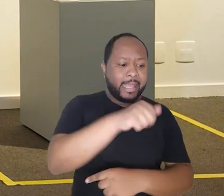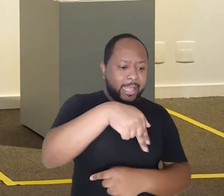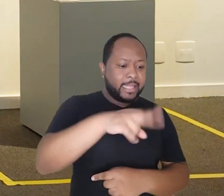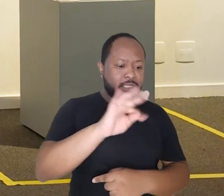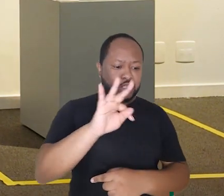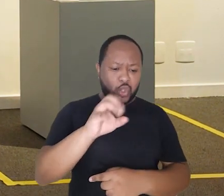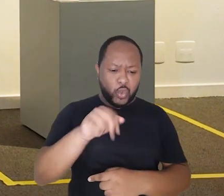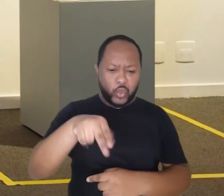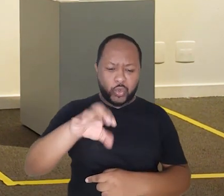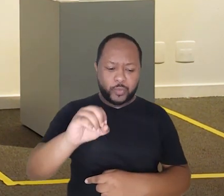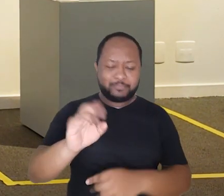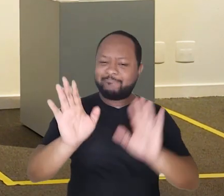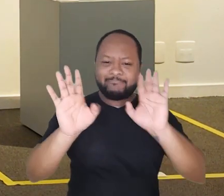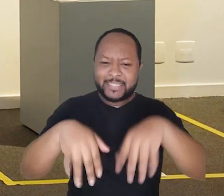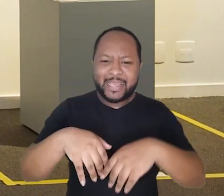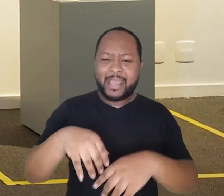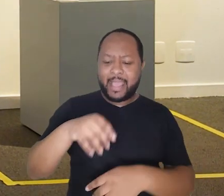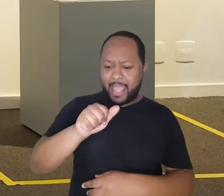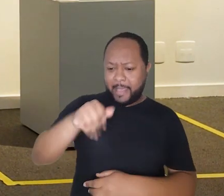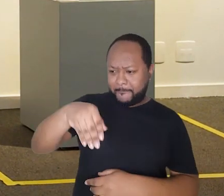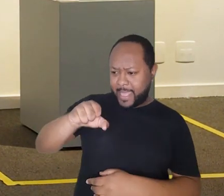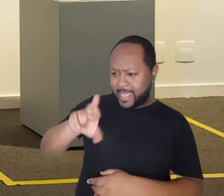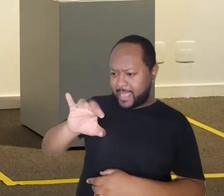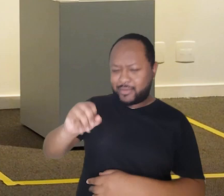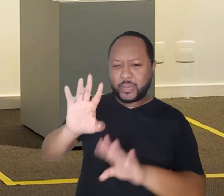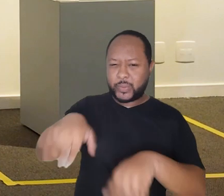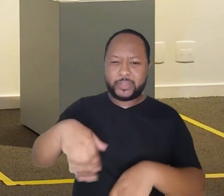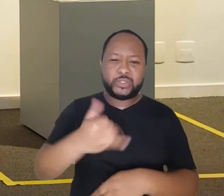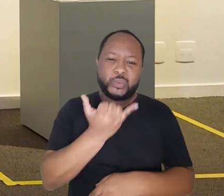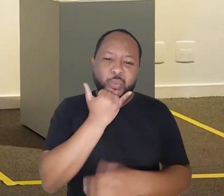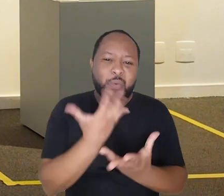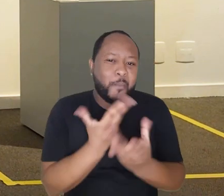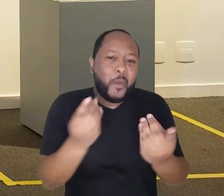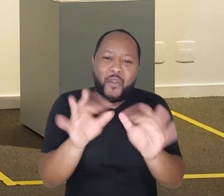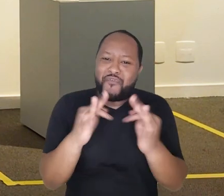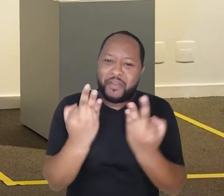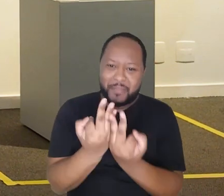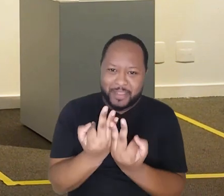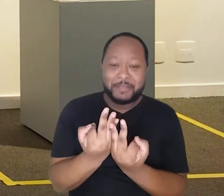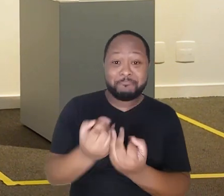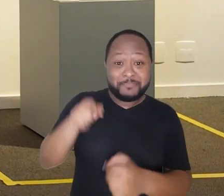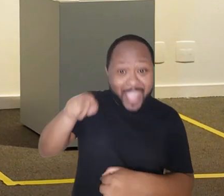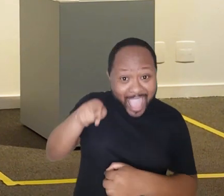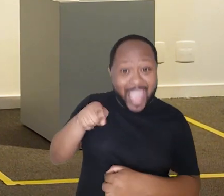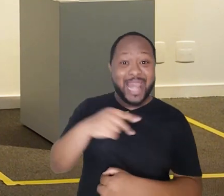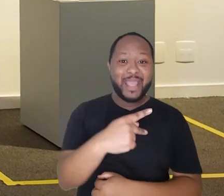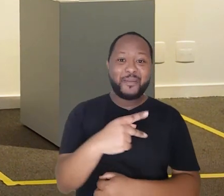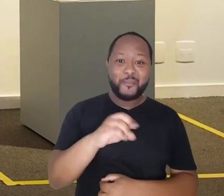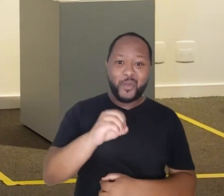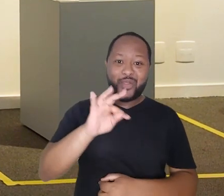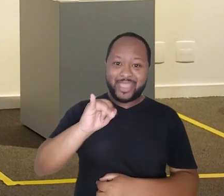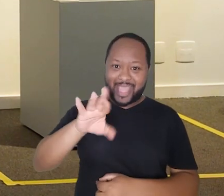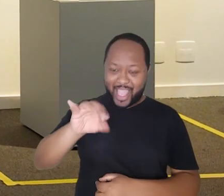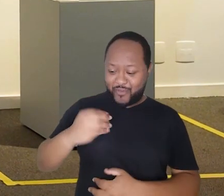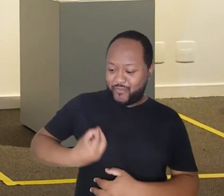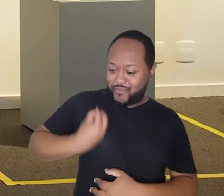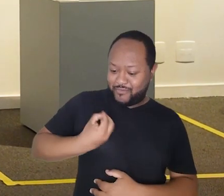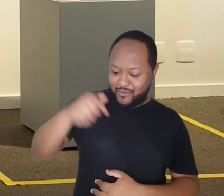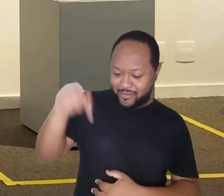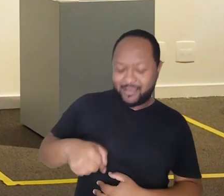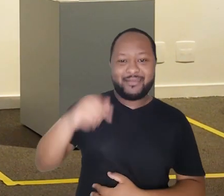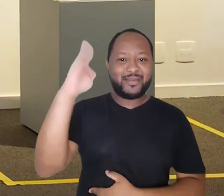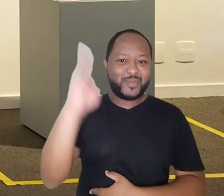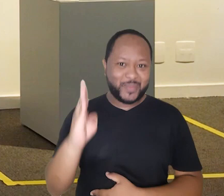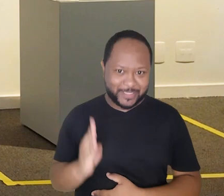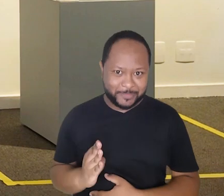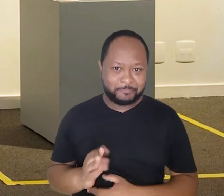Poteiro, confundi os nomes já, é muita família, o Antônio Poteiro viveu aqui no Brasil. Tem uma realidade que o Antônio Poteiro viveu aqui no